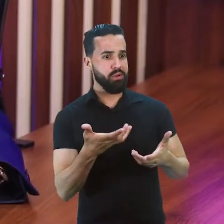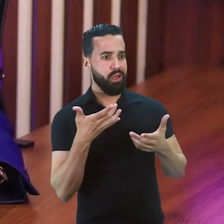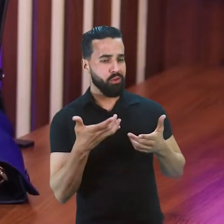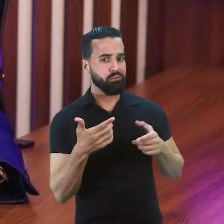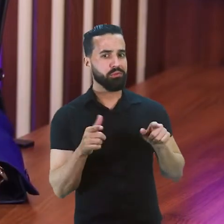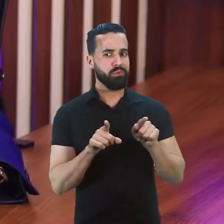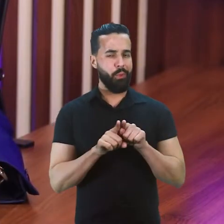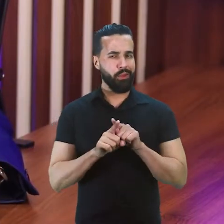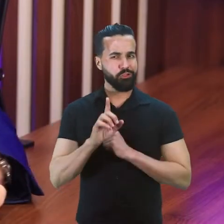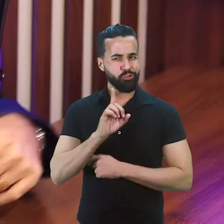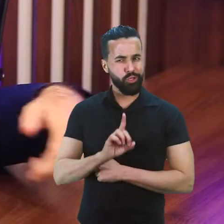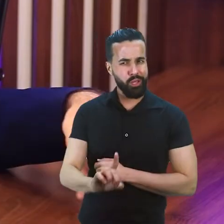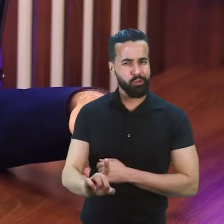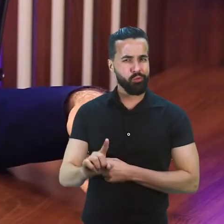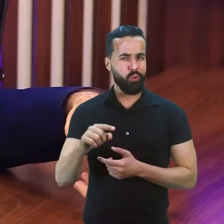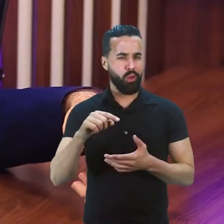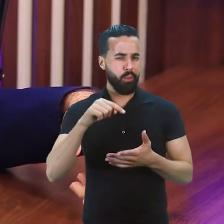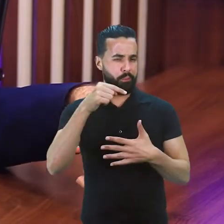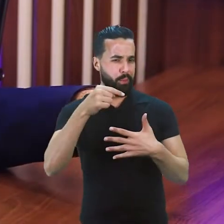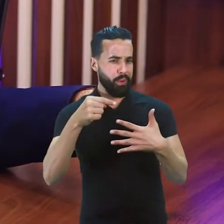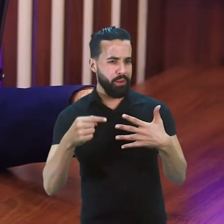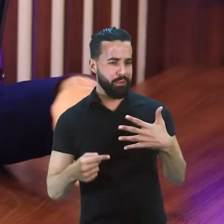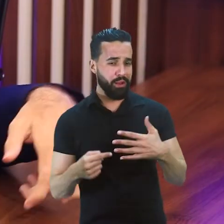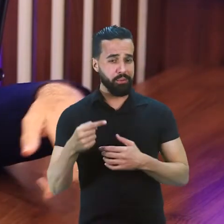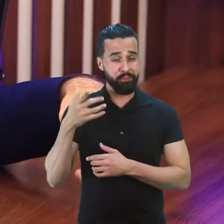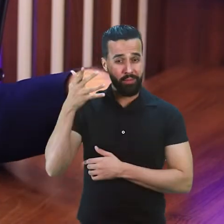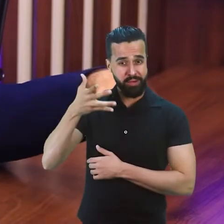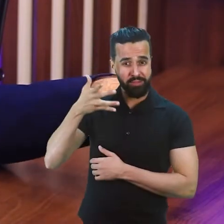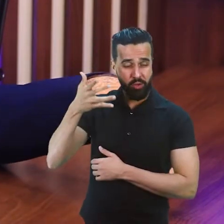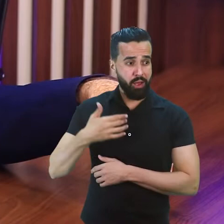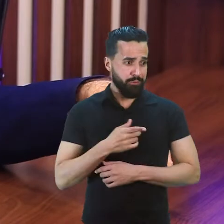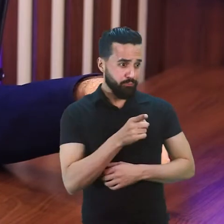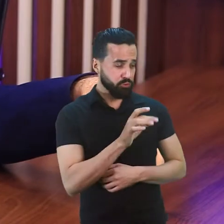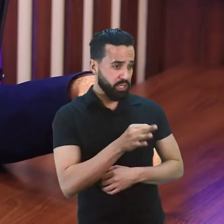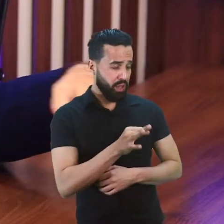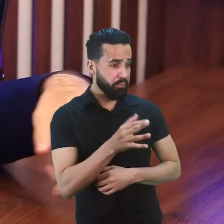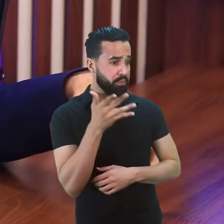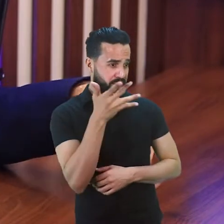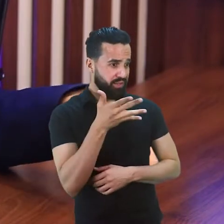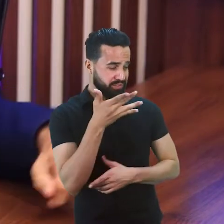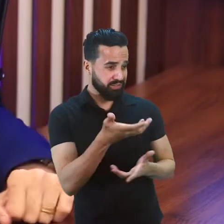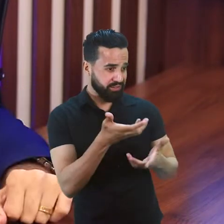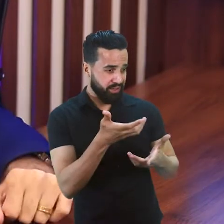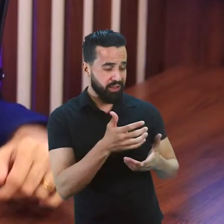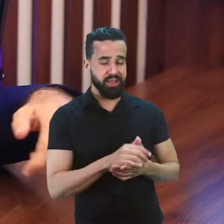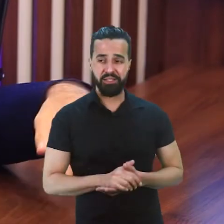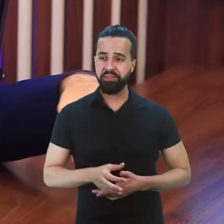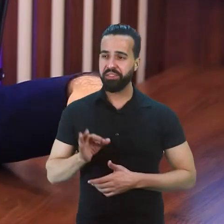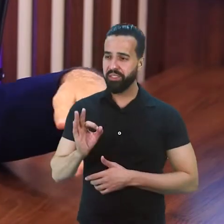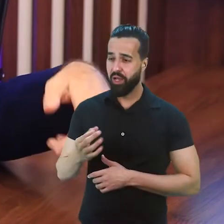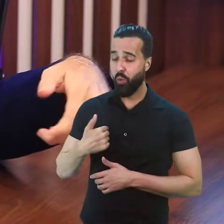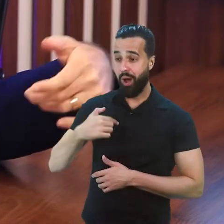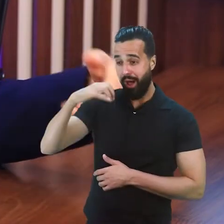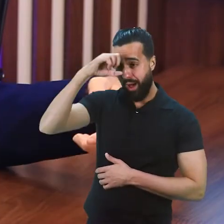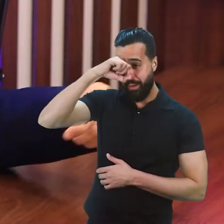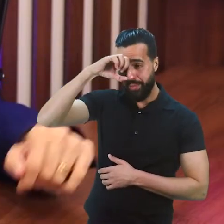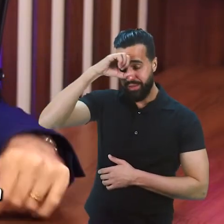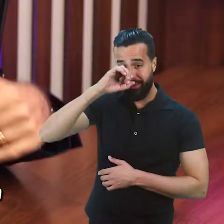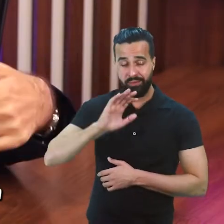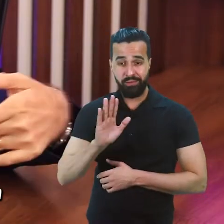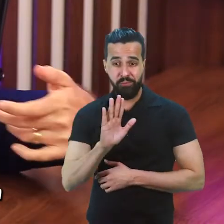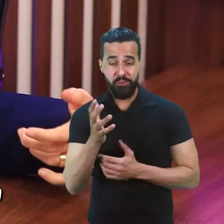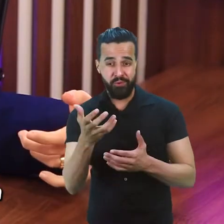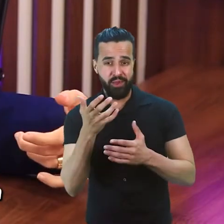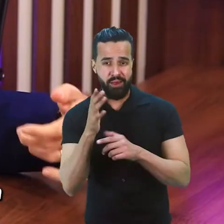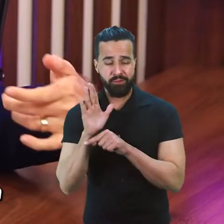pessoal. Ah, você queria ser palestrante. Em vez de eu ir lá para aprender, eu estando lá. Eu falei, eu quero ir lá para colaborar.